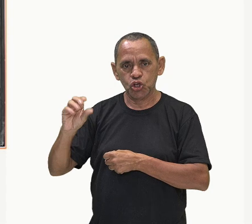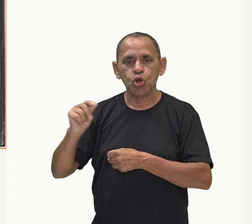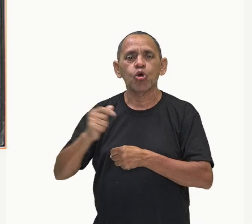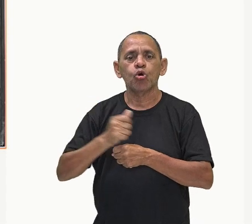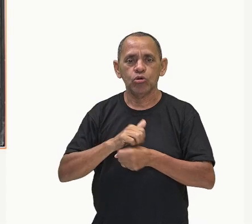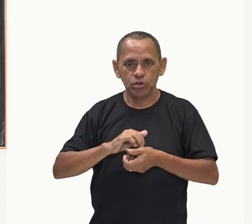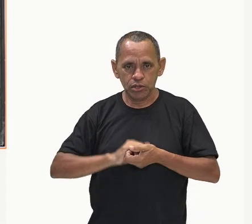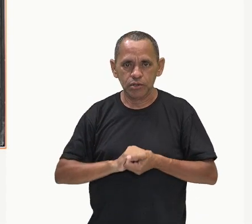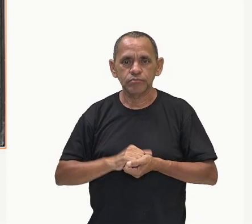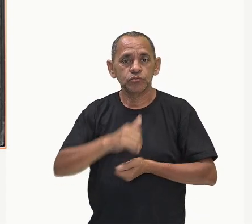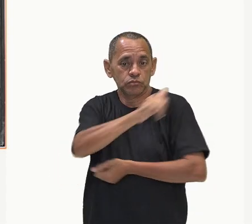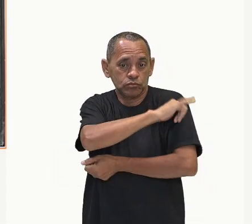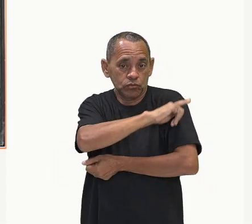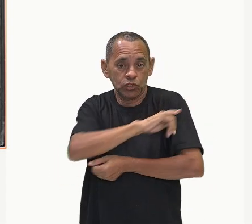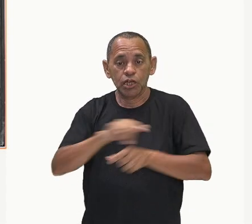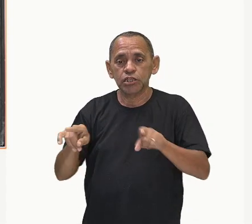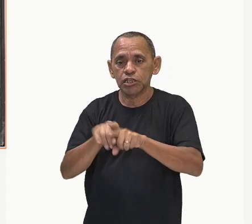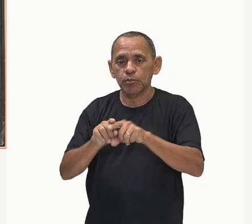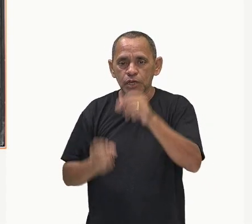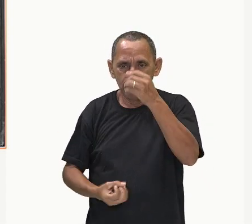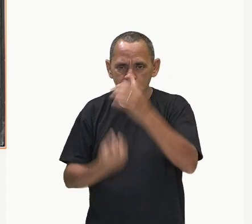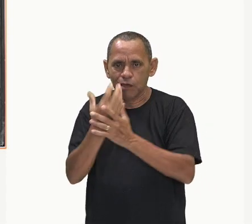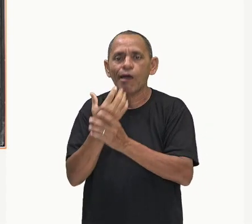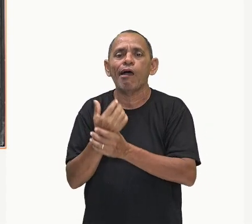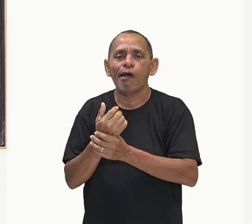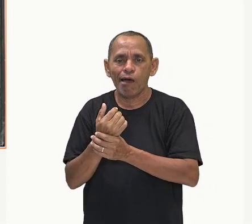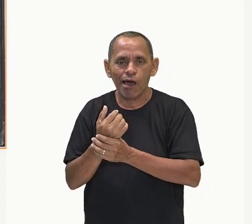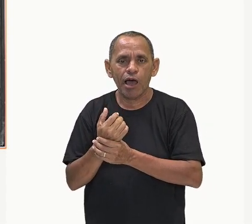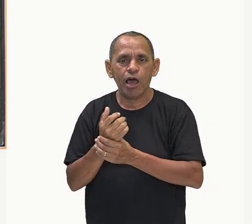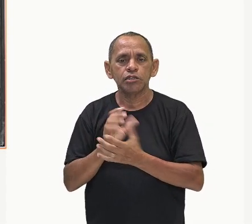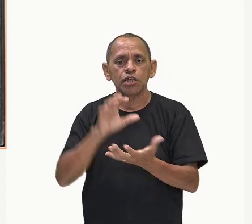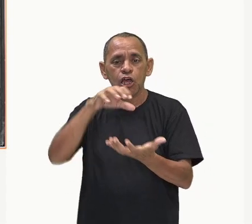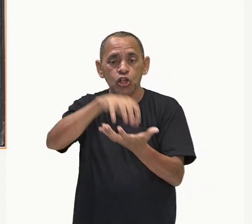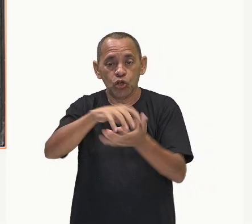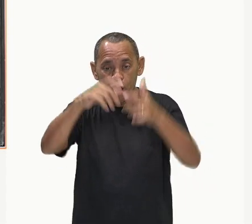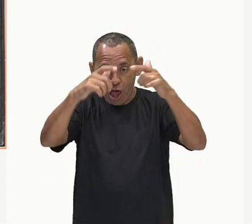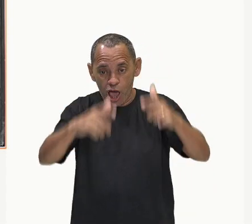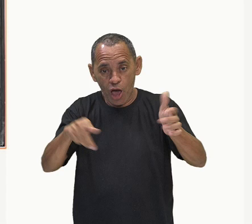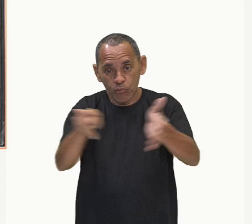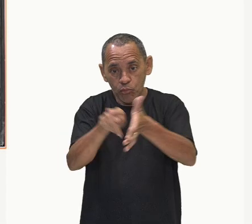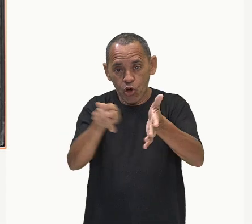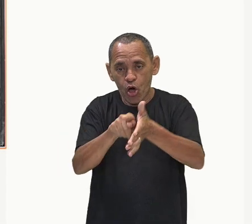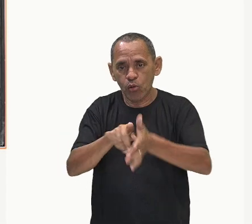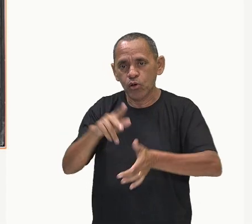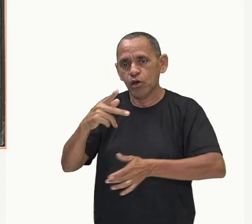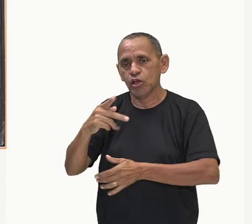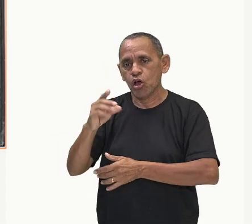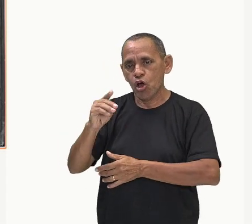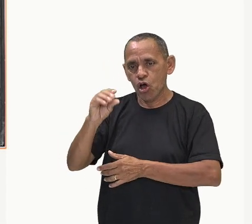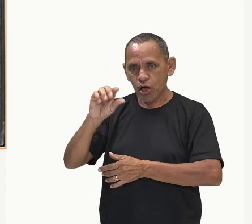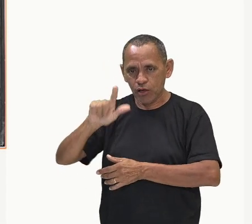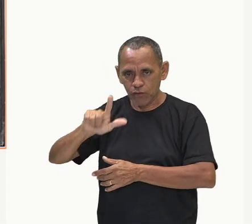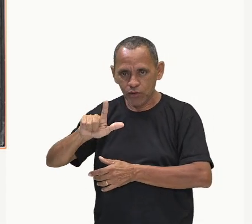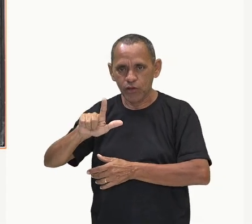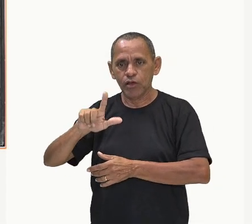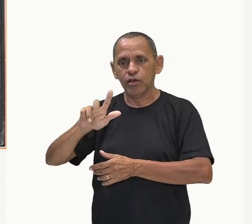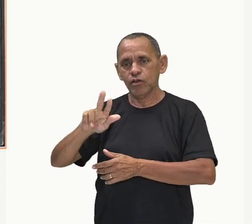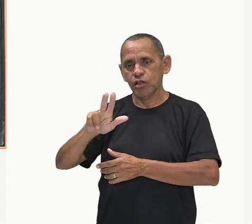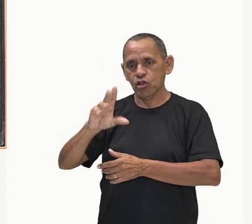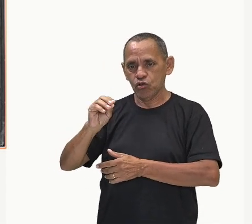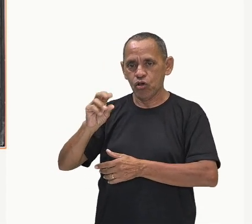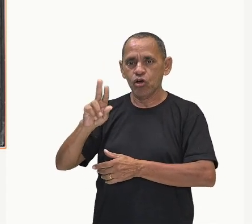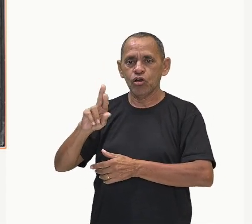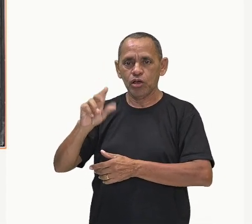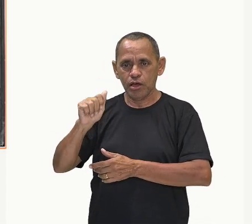fundada a Real Fábrica de Pólvora, tá, gente? E em 1808 também fundado o Banco do